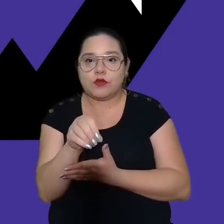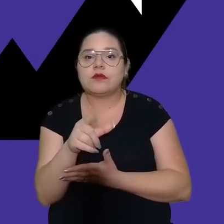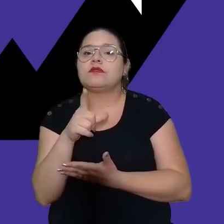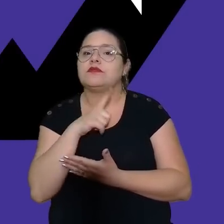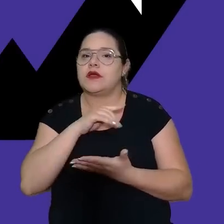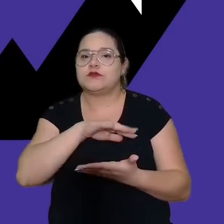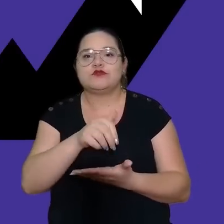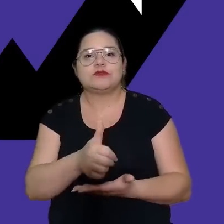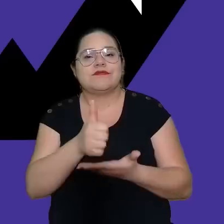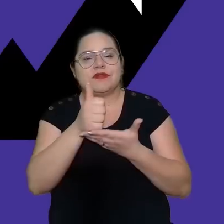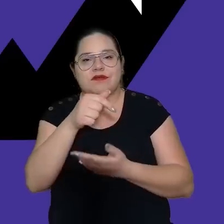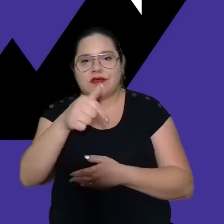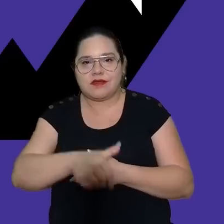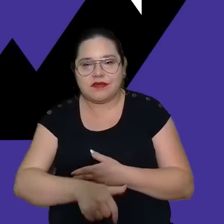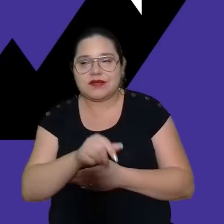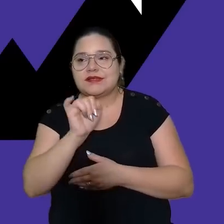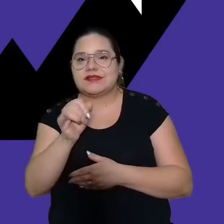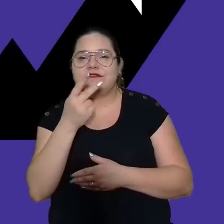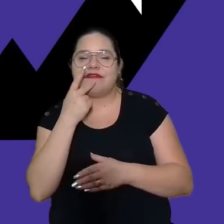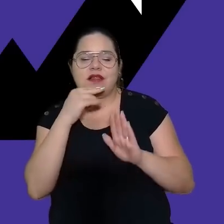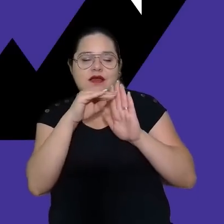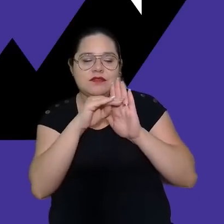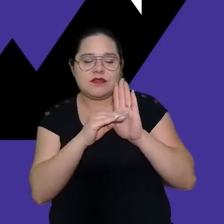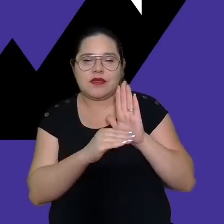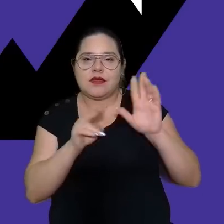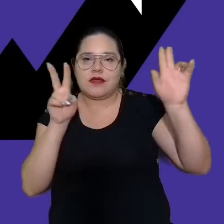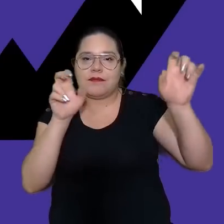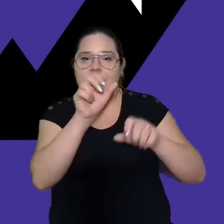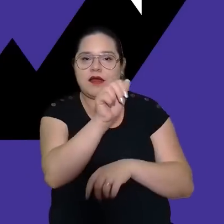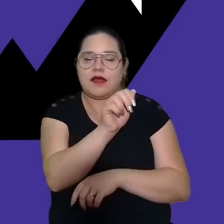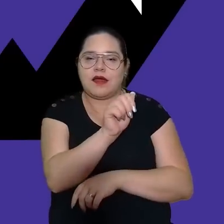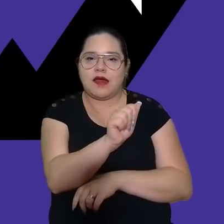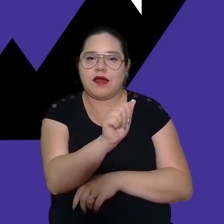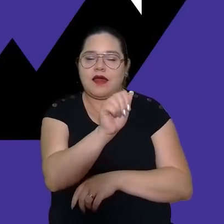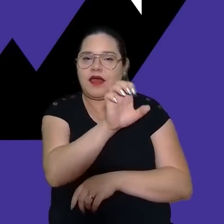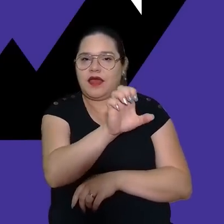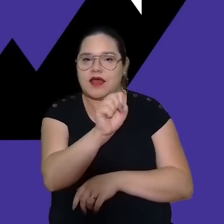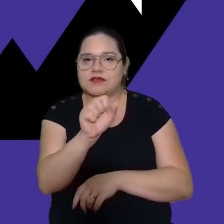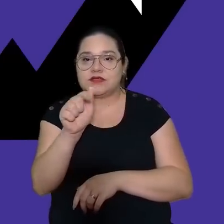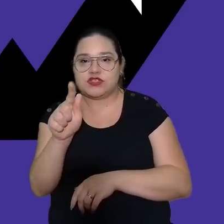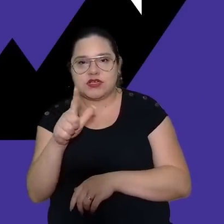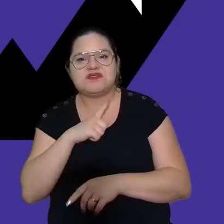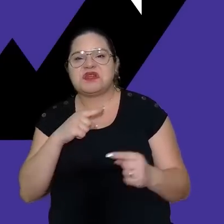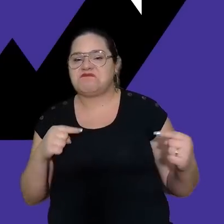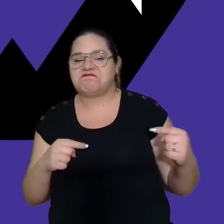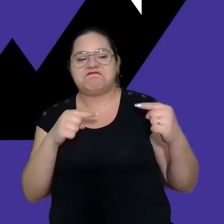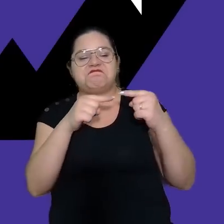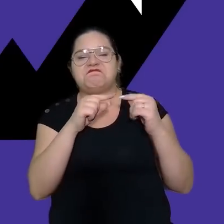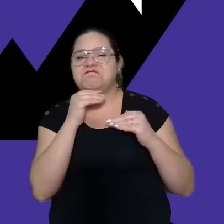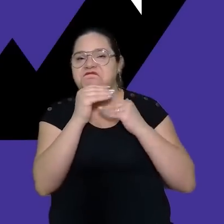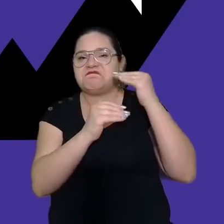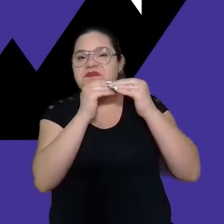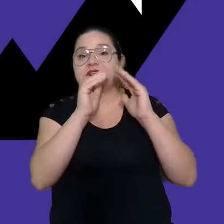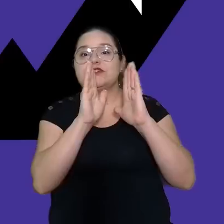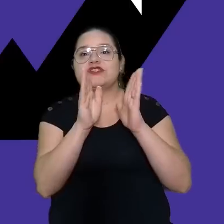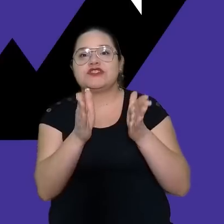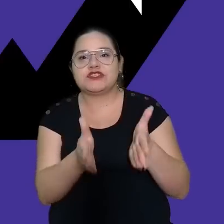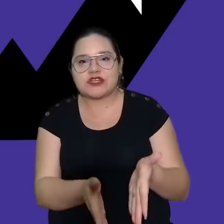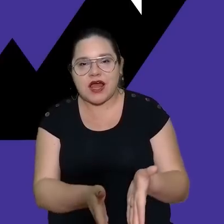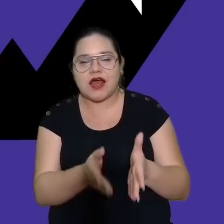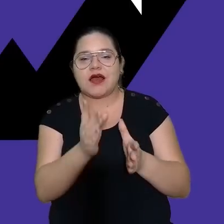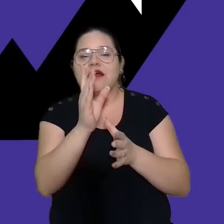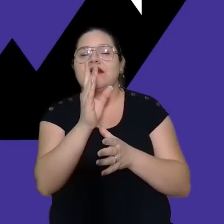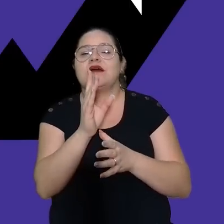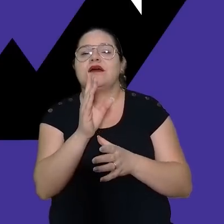falar de agenda ESG na nossa agricultura, ela está bastante já difundida, já é